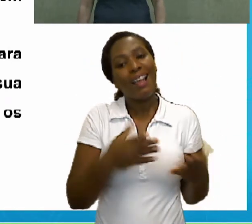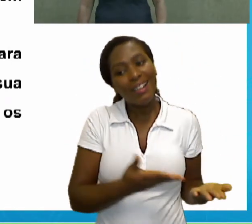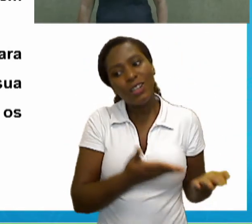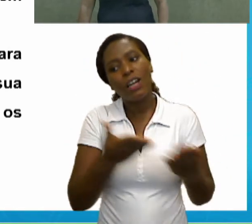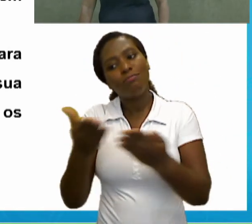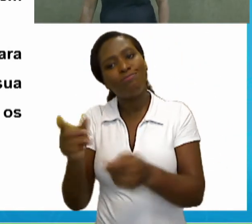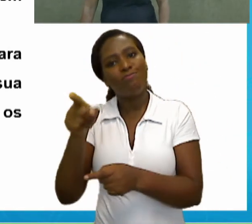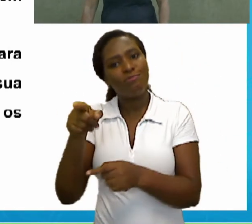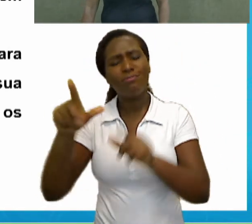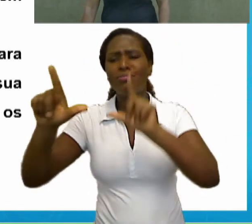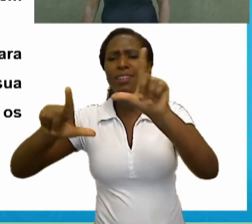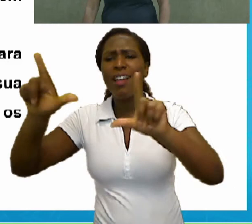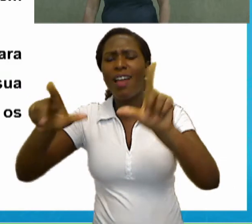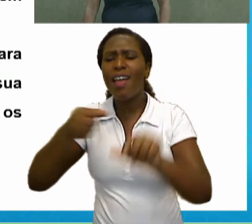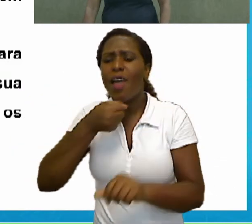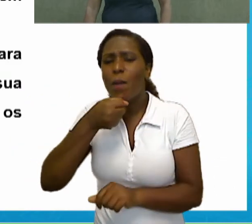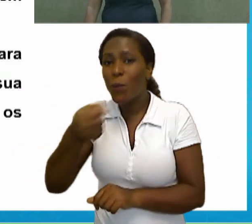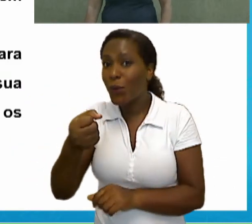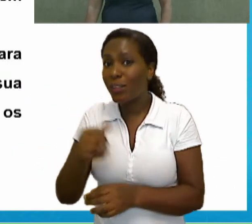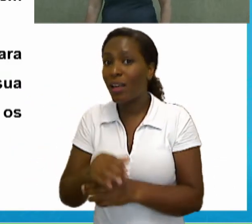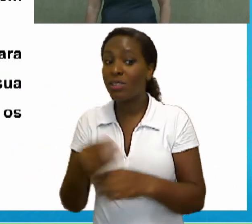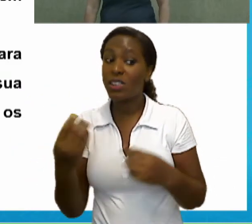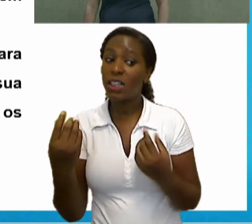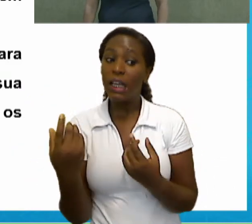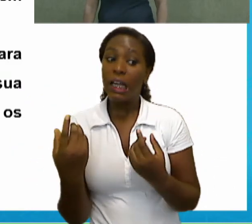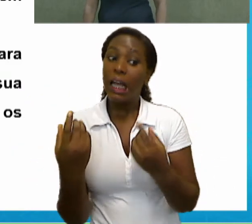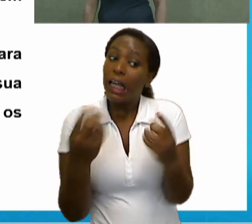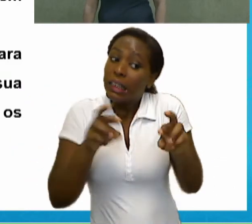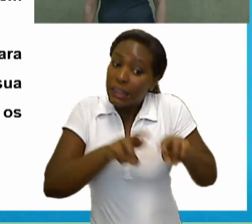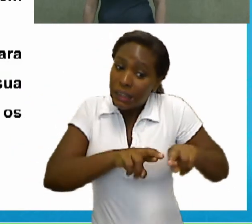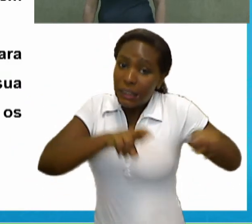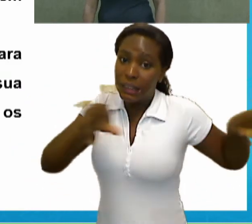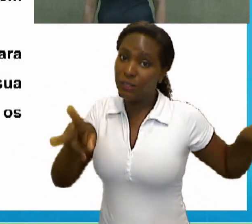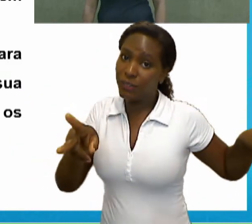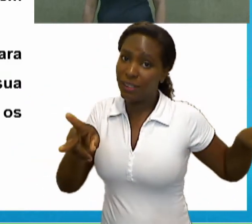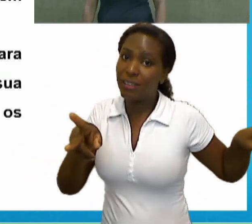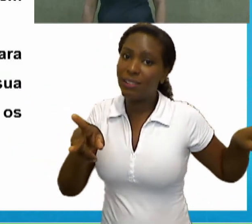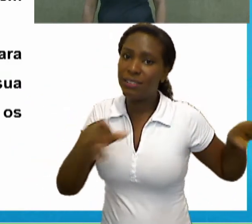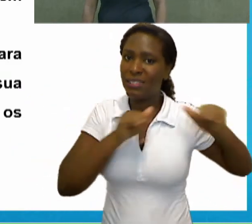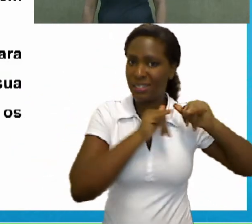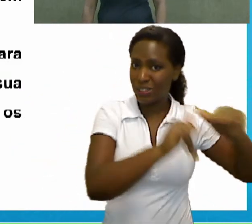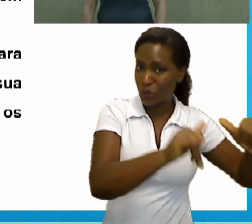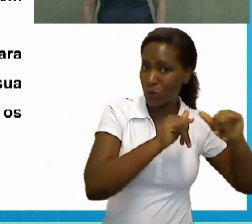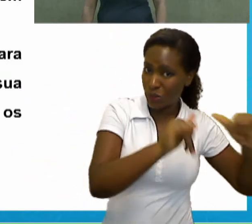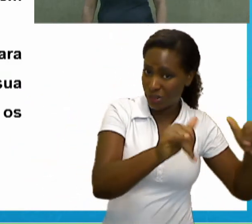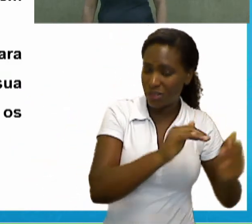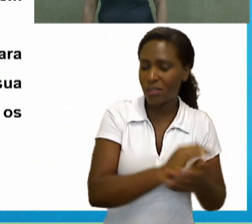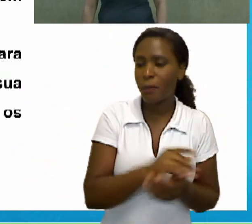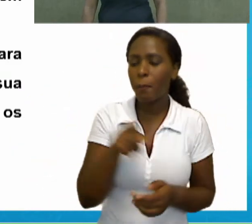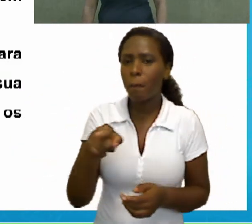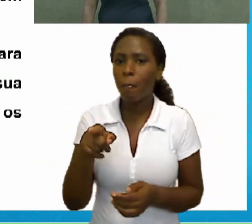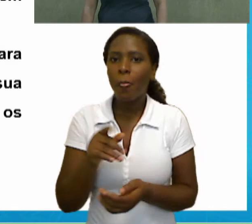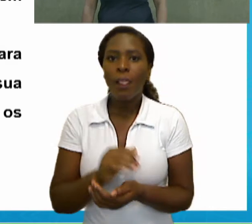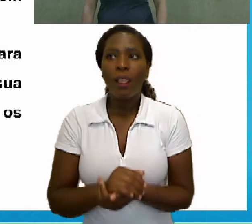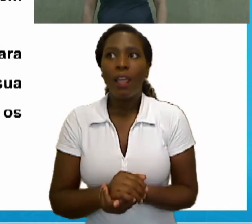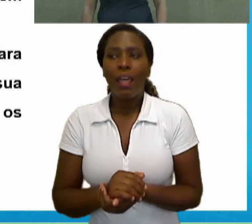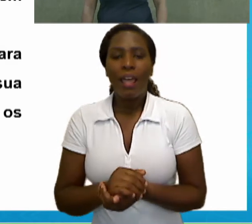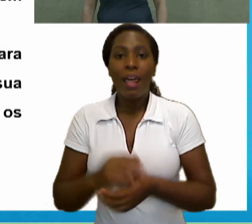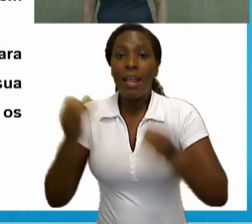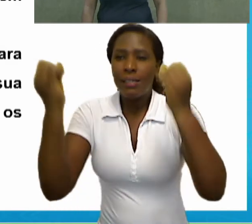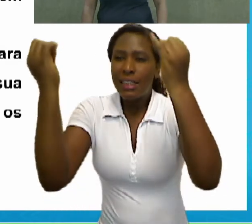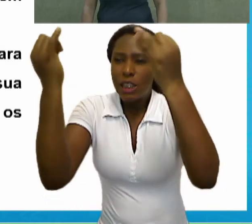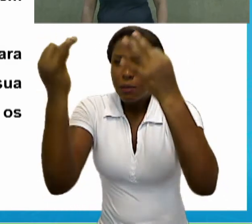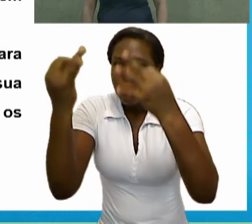Reportagem. Ao contrário da notícia, a reportagem aborda as causas e desdobramentos